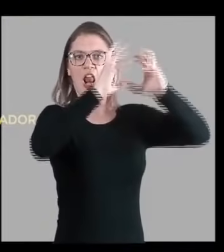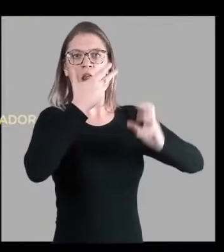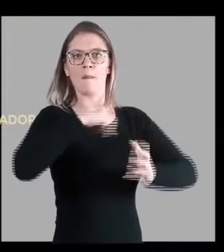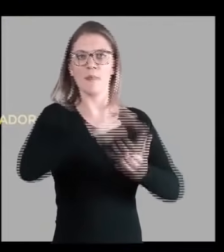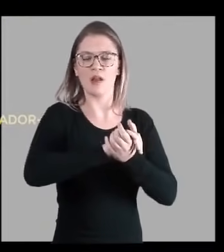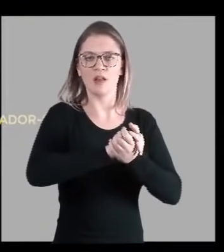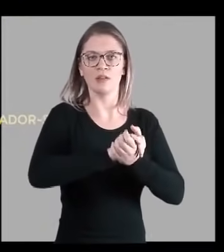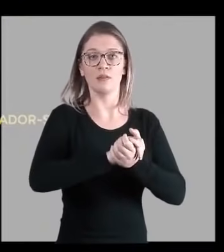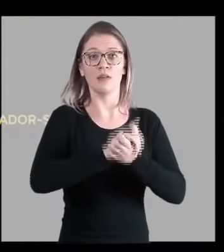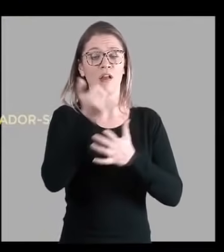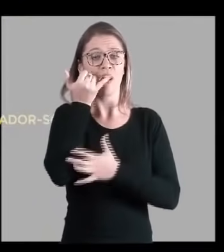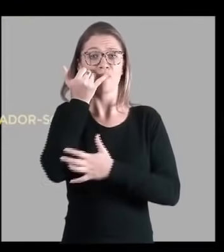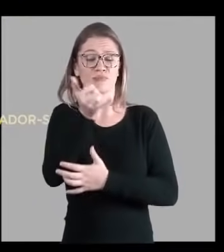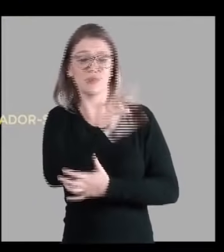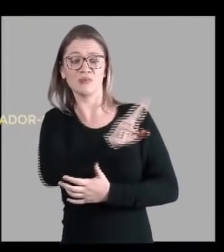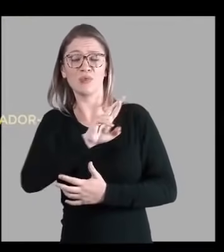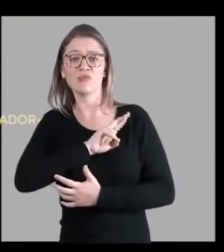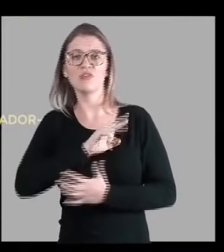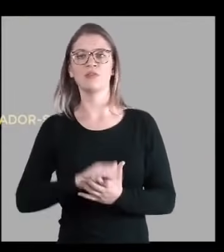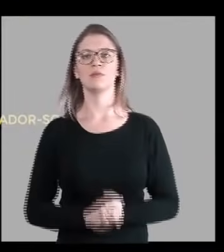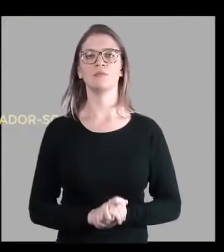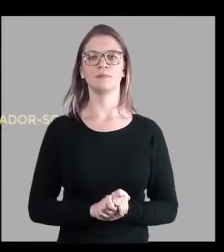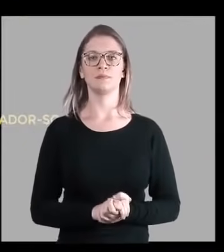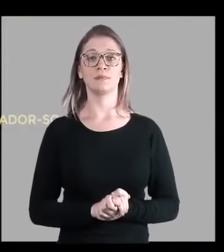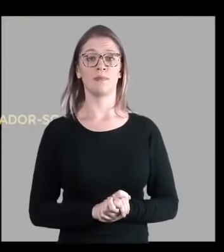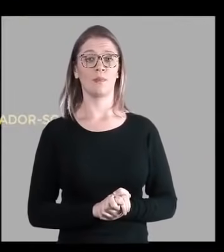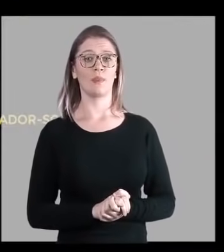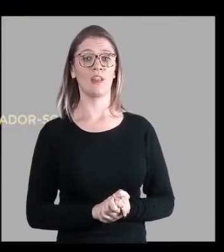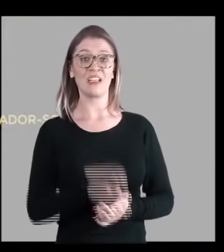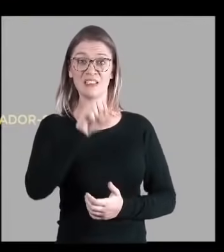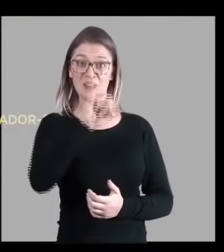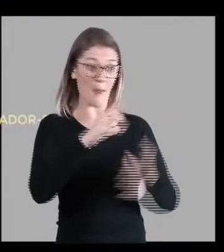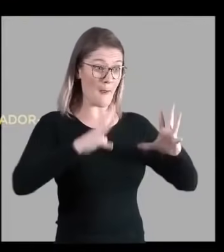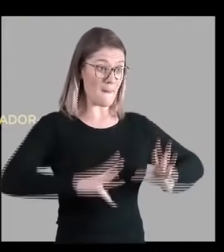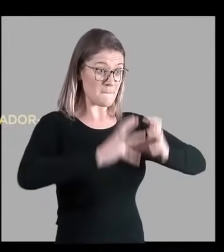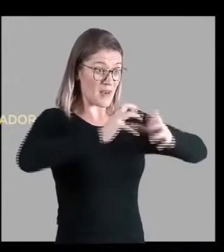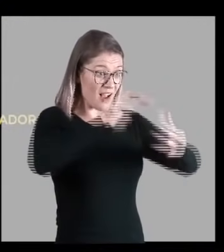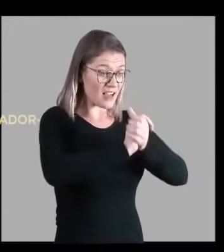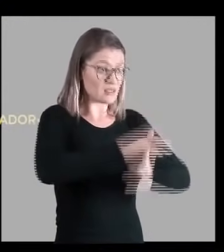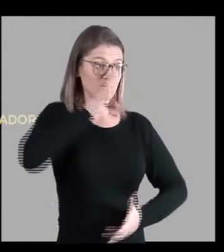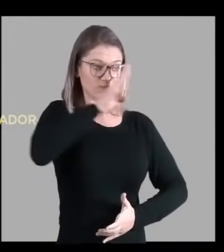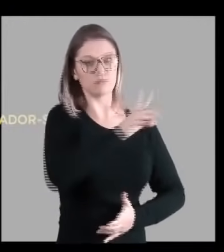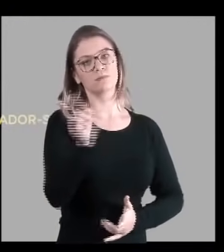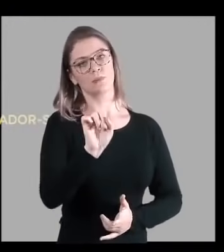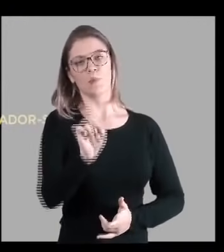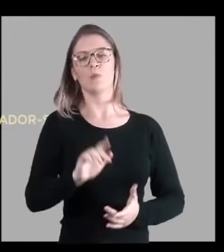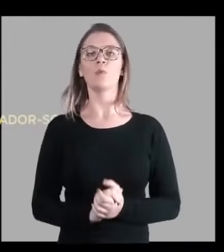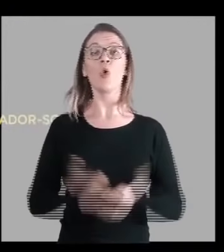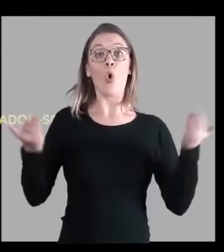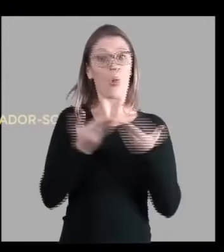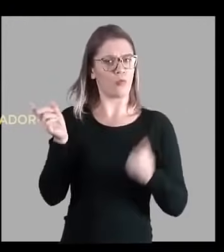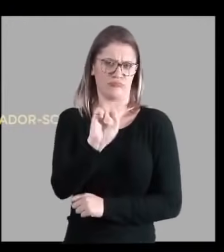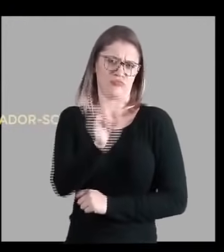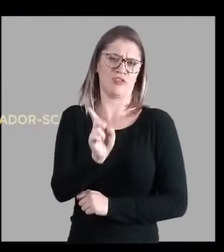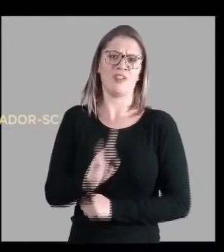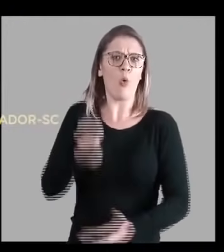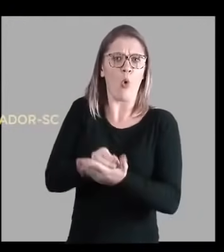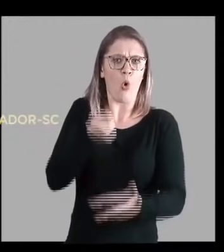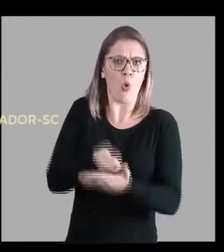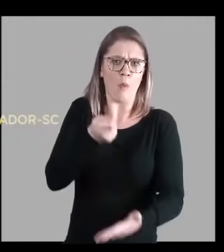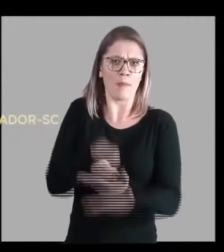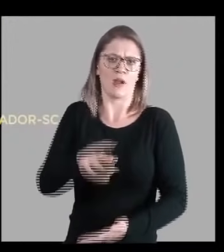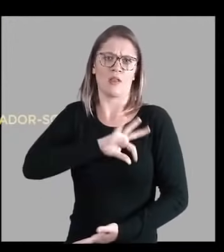marido lá, e eu, com dó dela ou alguma coisa ligasse, né? O policial respondia, em briga de marido e mulher, ninguém volta a mulher. Hoje não, hoje eles são obrigados a